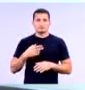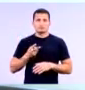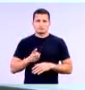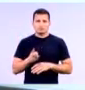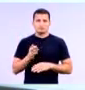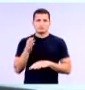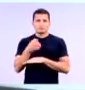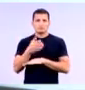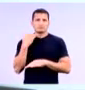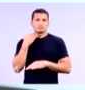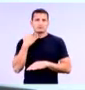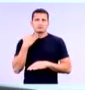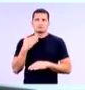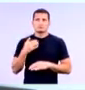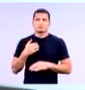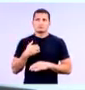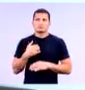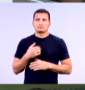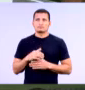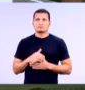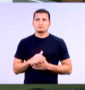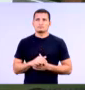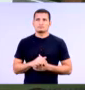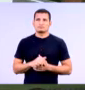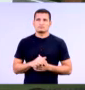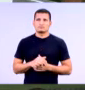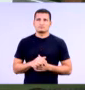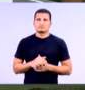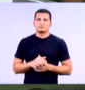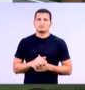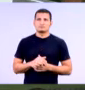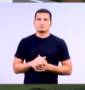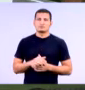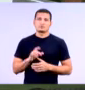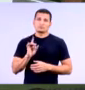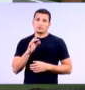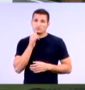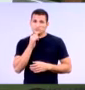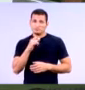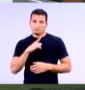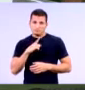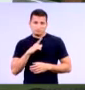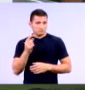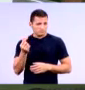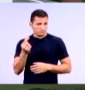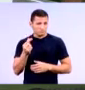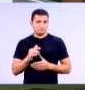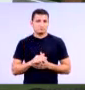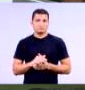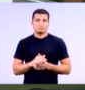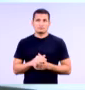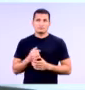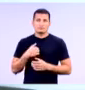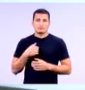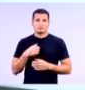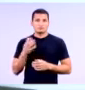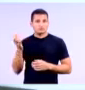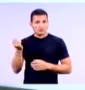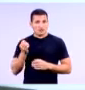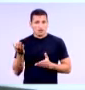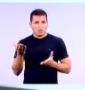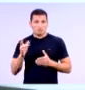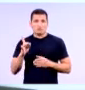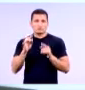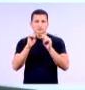sacar, eu consigo, professora? Se tiver saldo, professor. Só se tiver saldo. Então, meu sacar agora não vai ser apenas aquela linhazinha, ele vai